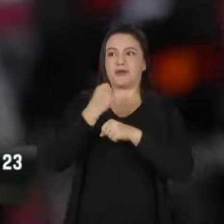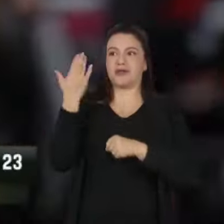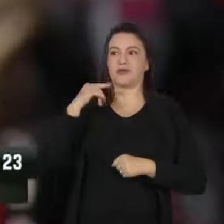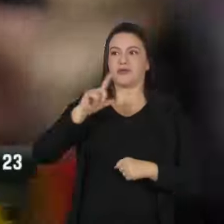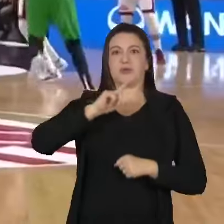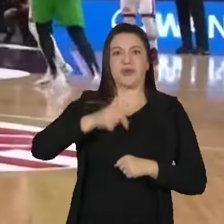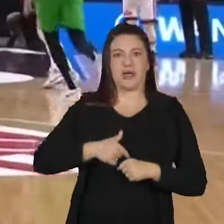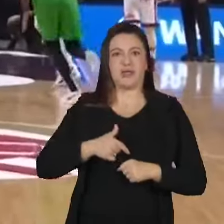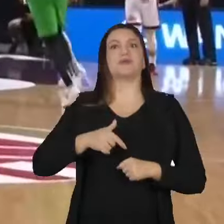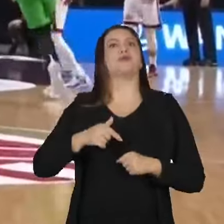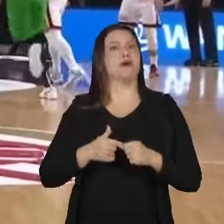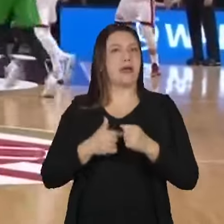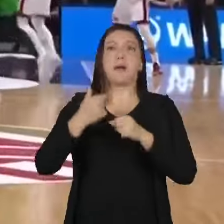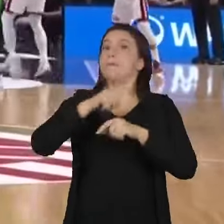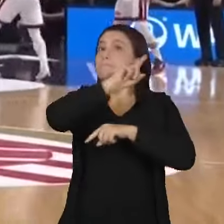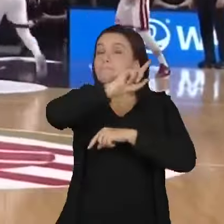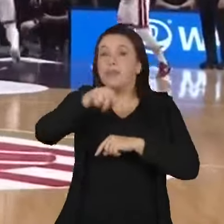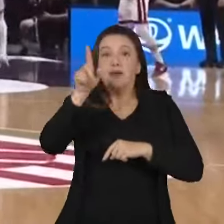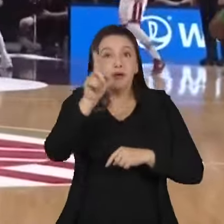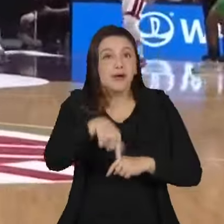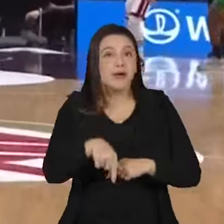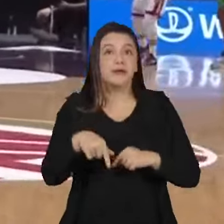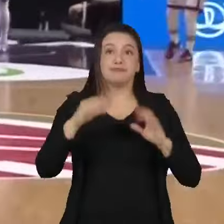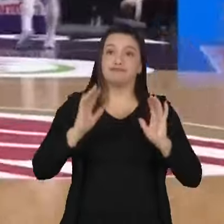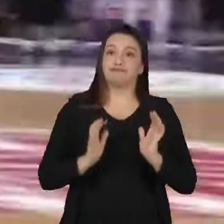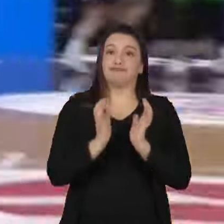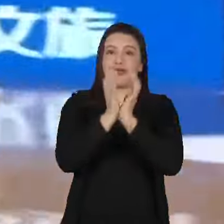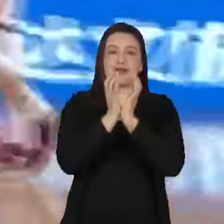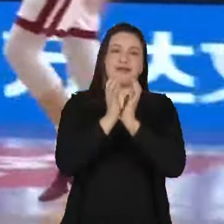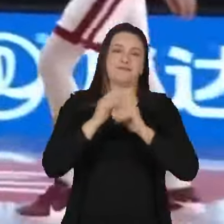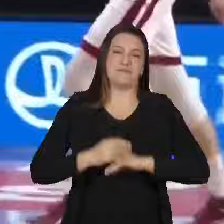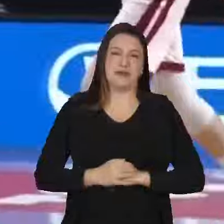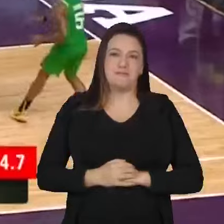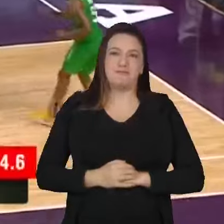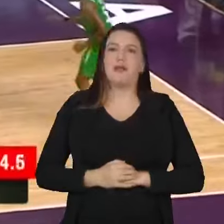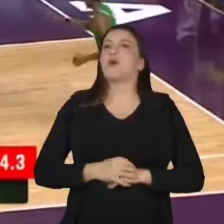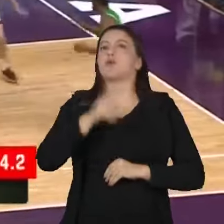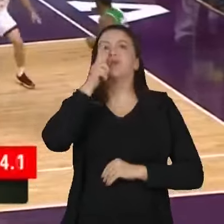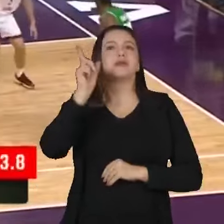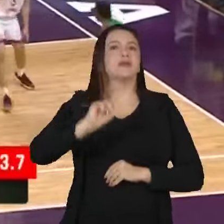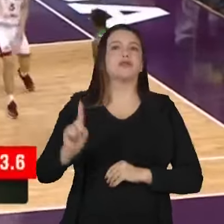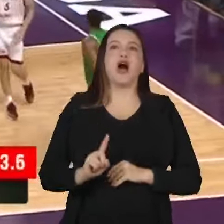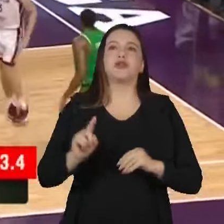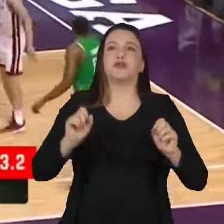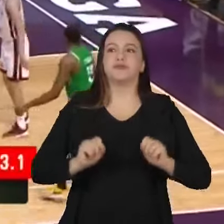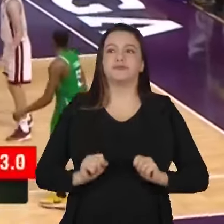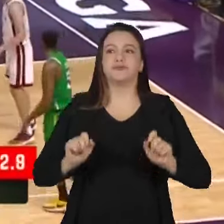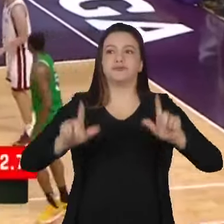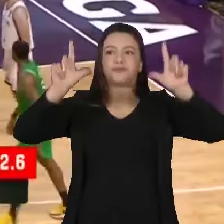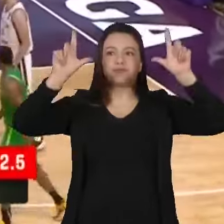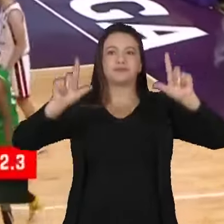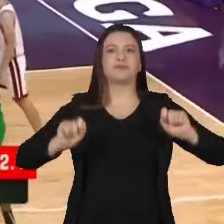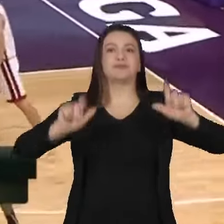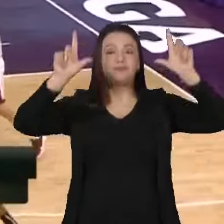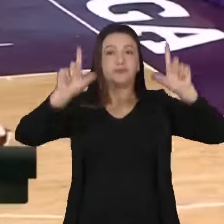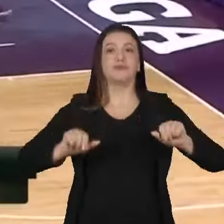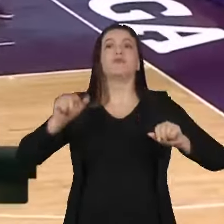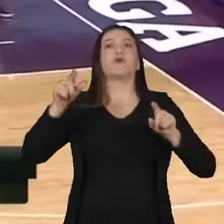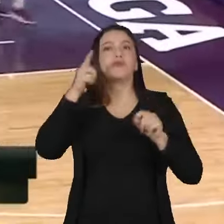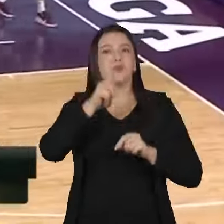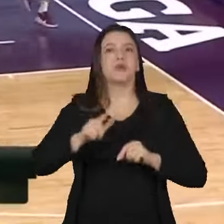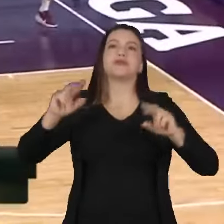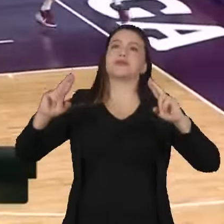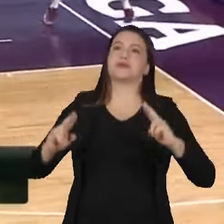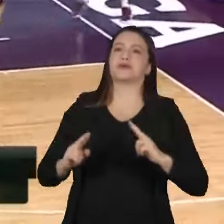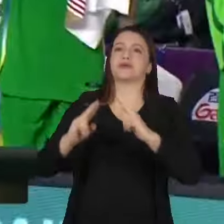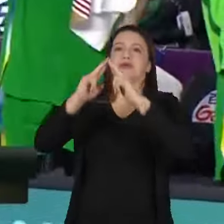eliminado a equipe na Copa do Mundo. Depois de não ter conquistado a vaga para Tóquio, a equipe volta aos Jogos Olímpicos em Paris, garantindo